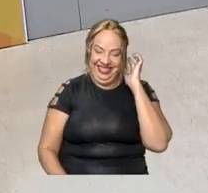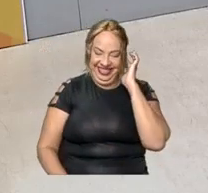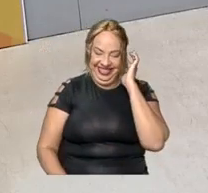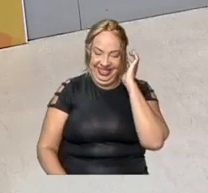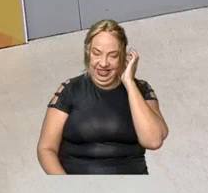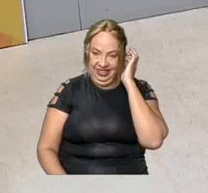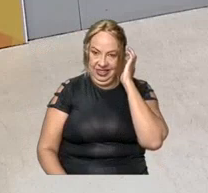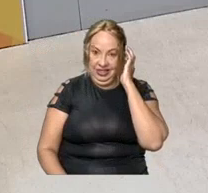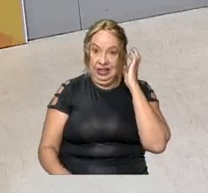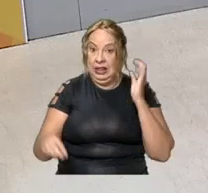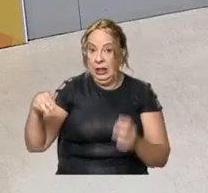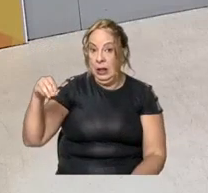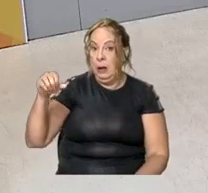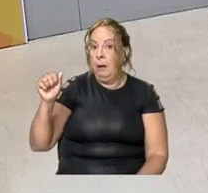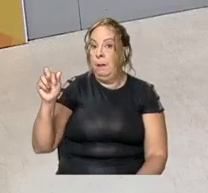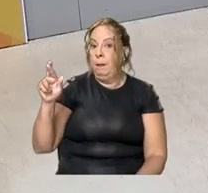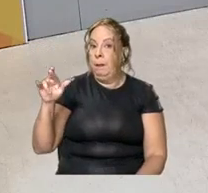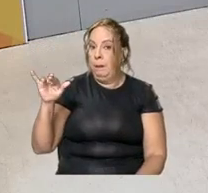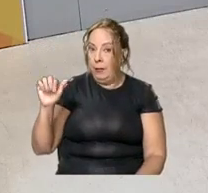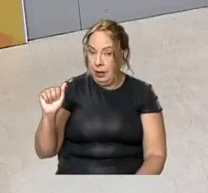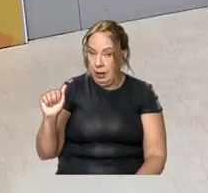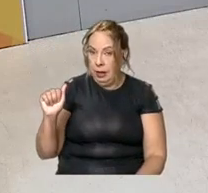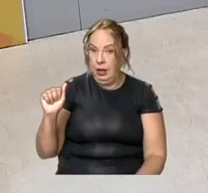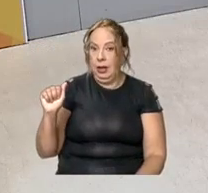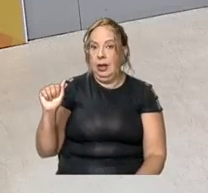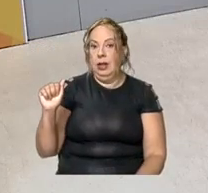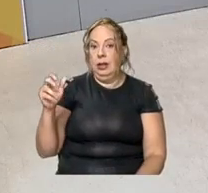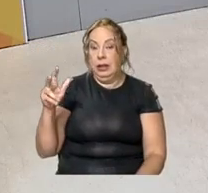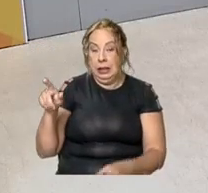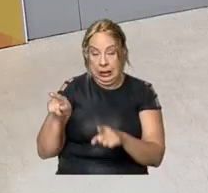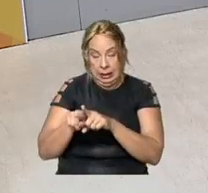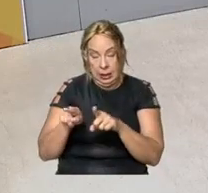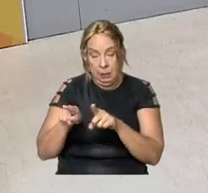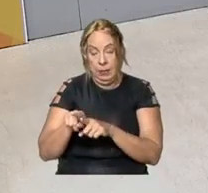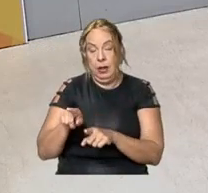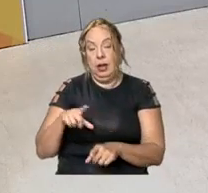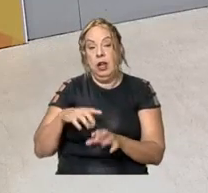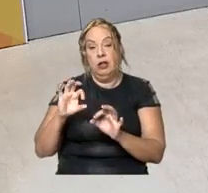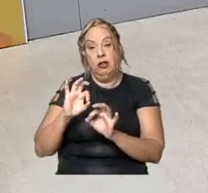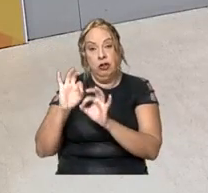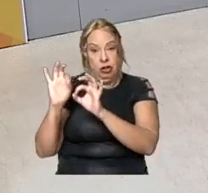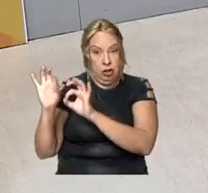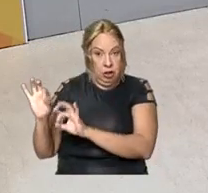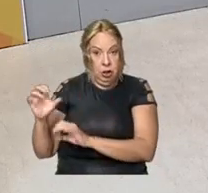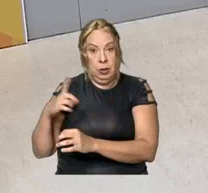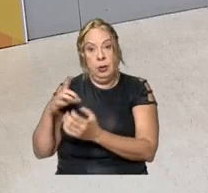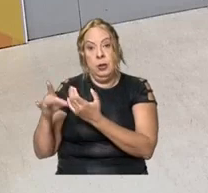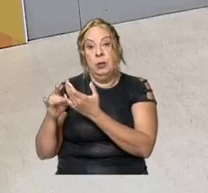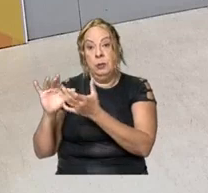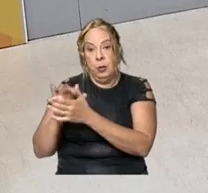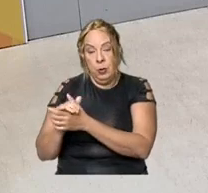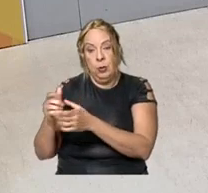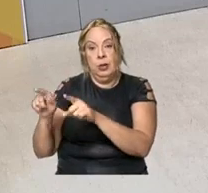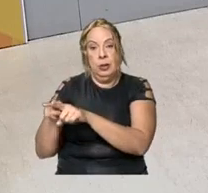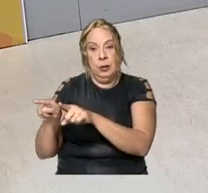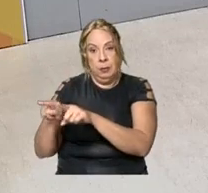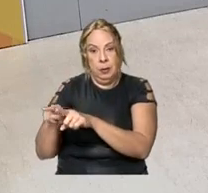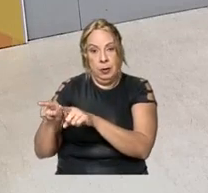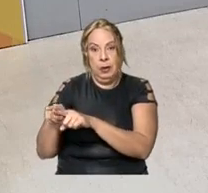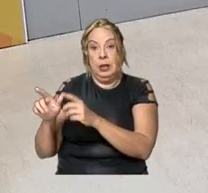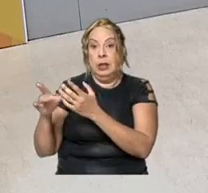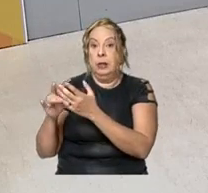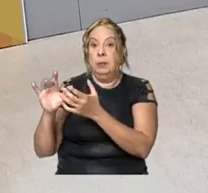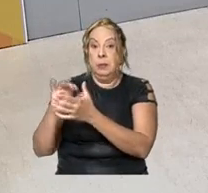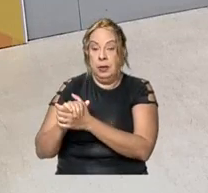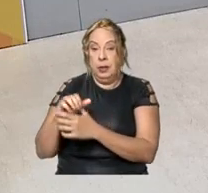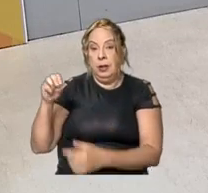Parabéns. Maria das Graças também dizendo, ó, tô assistindo ao vivo. Meu esposo também. O esposo da